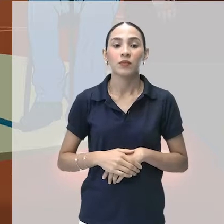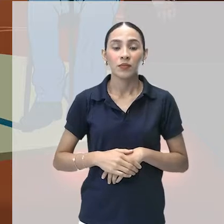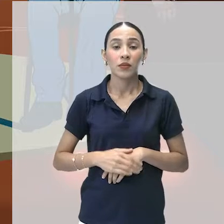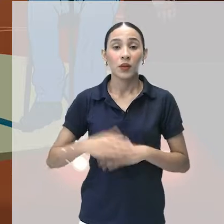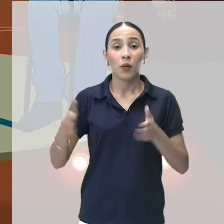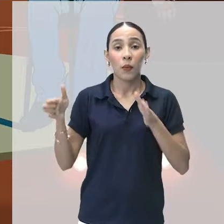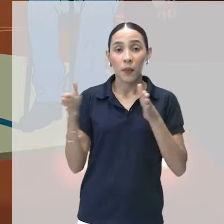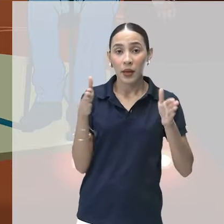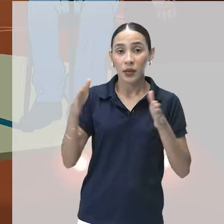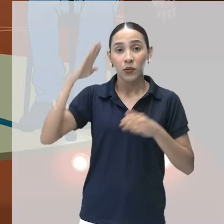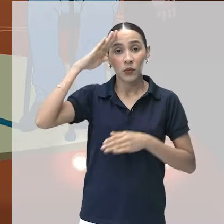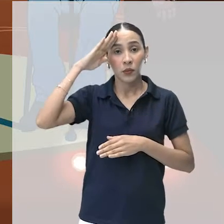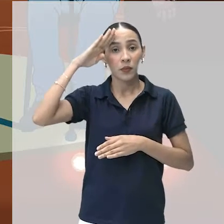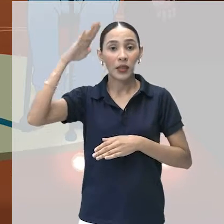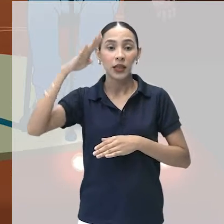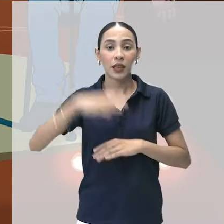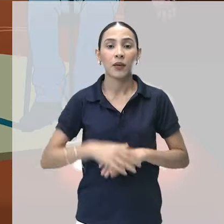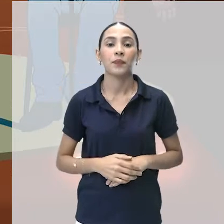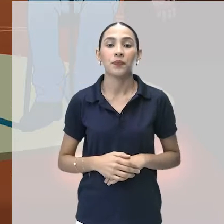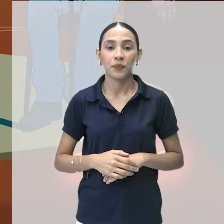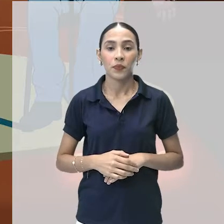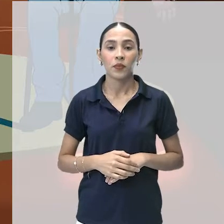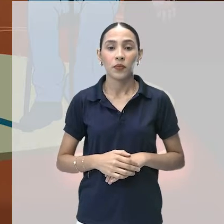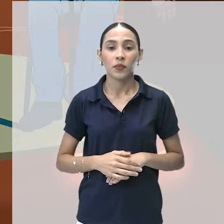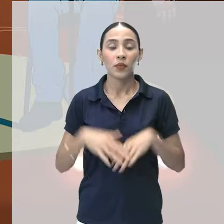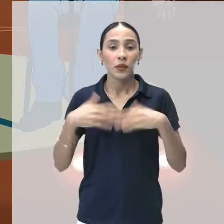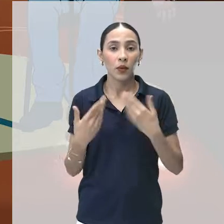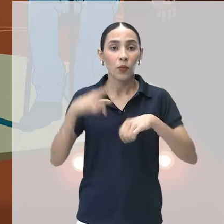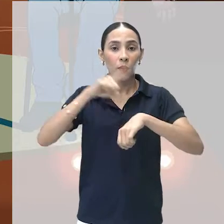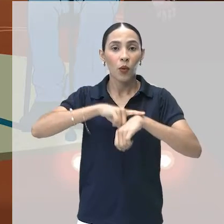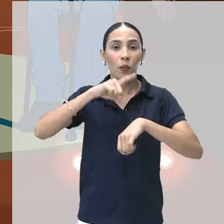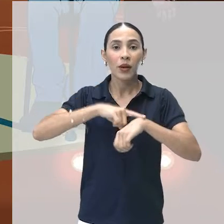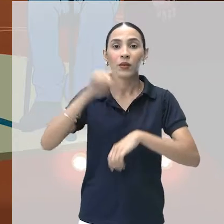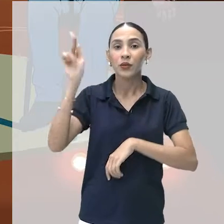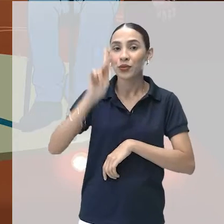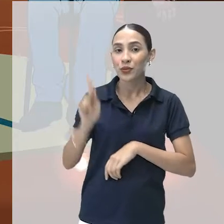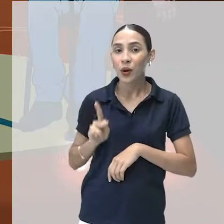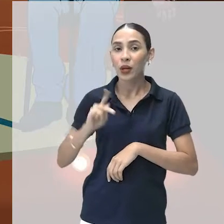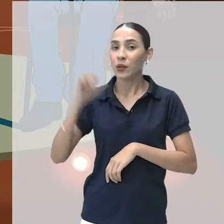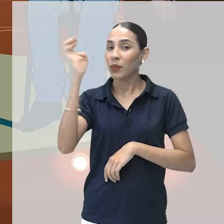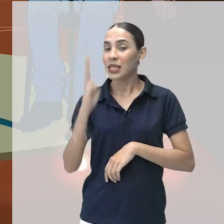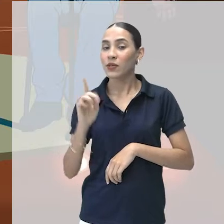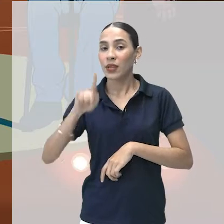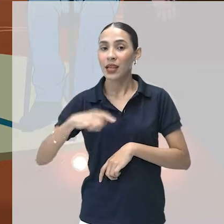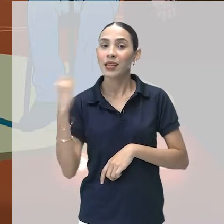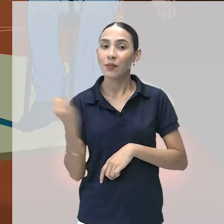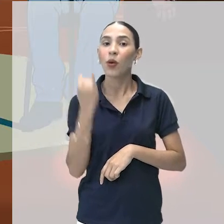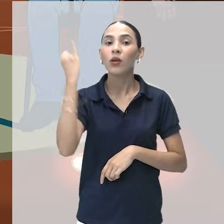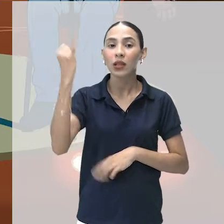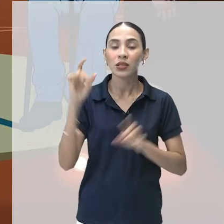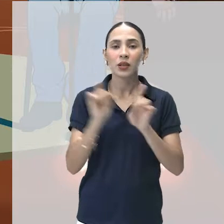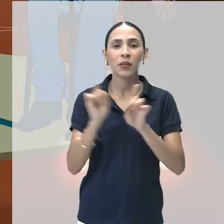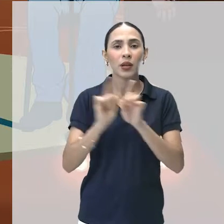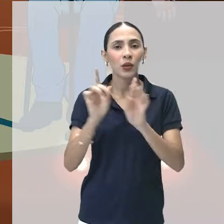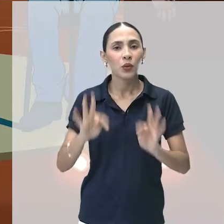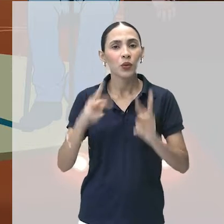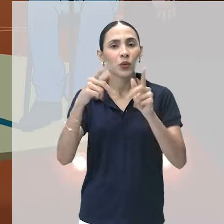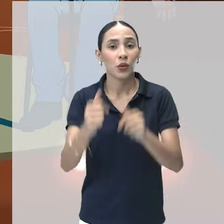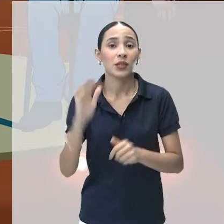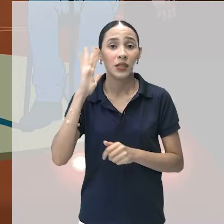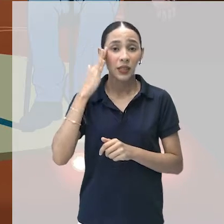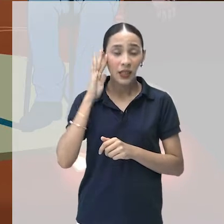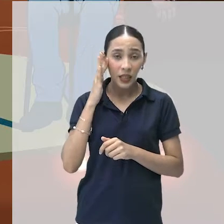à ditadura militar. Um momento da história do Brasil que é muito importante, que todos nós